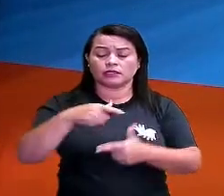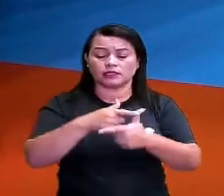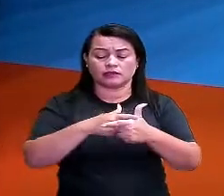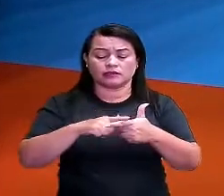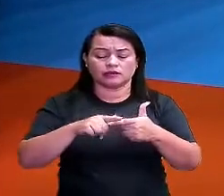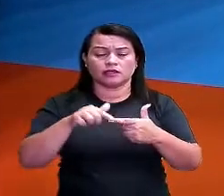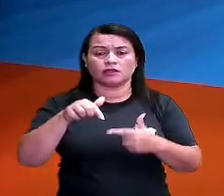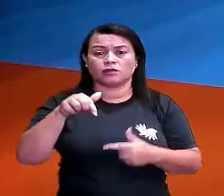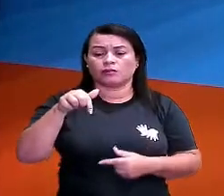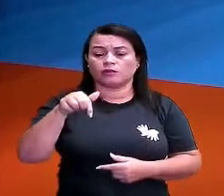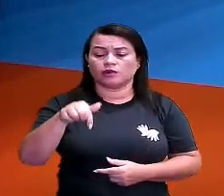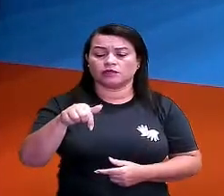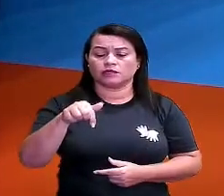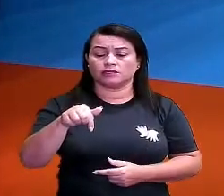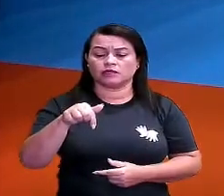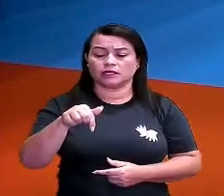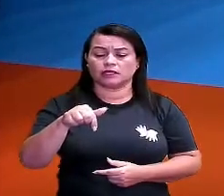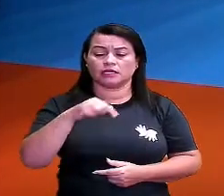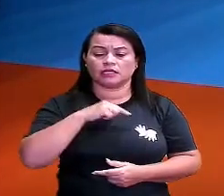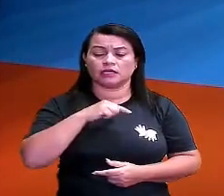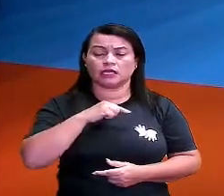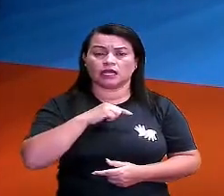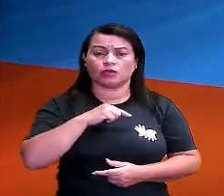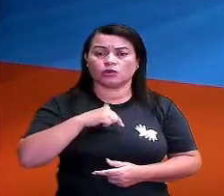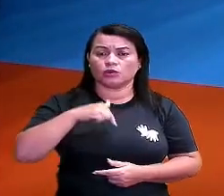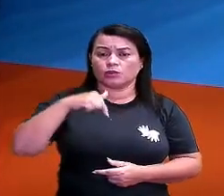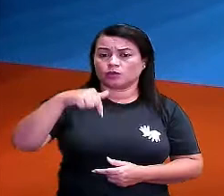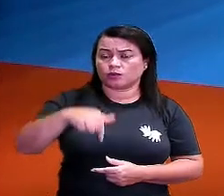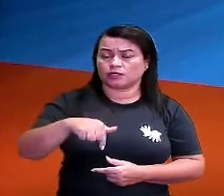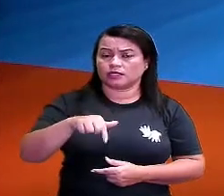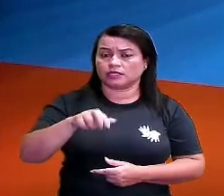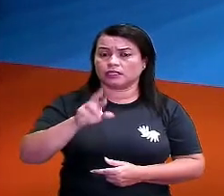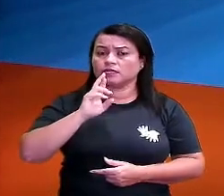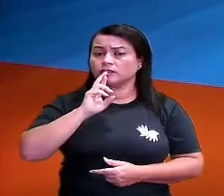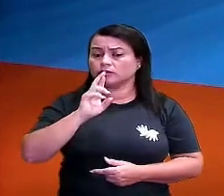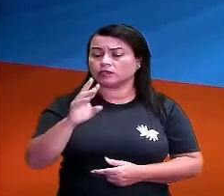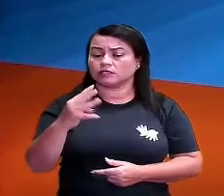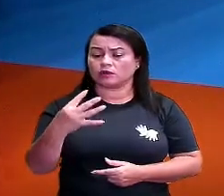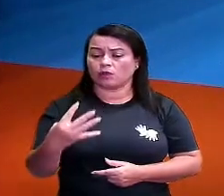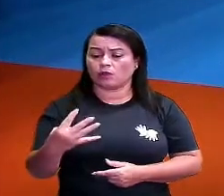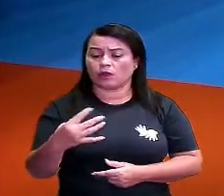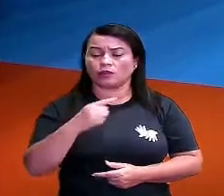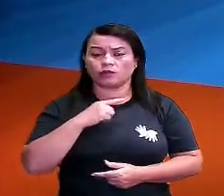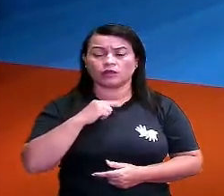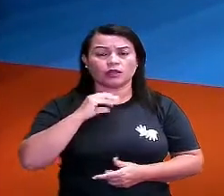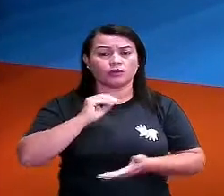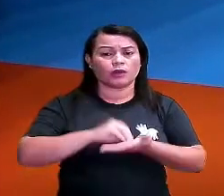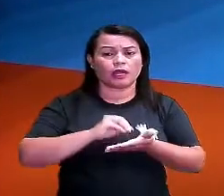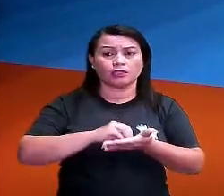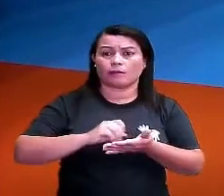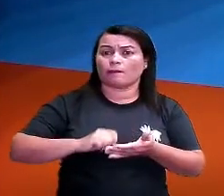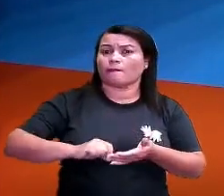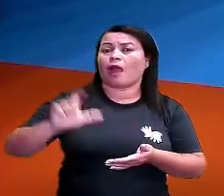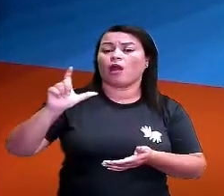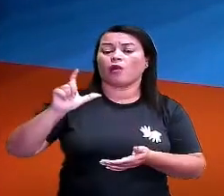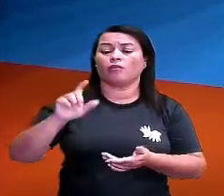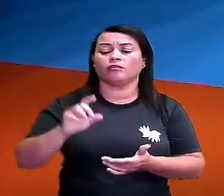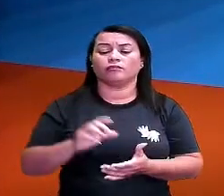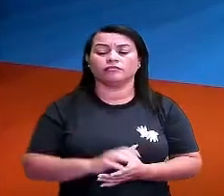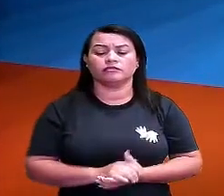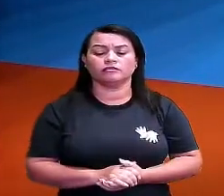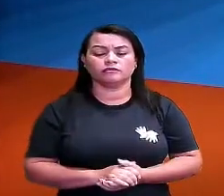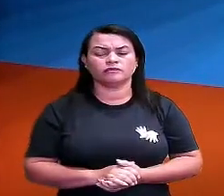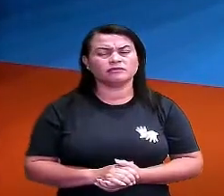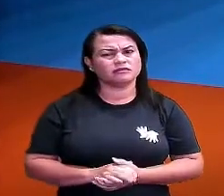por 7, resulta um quociente 4. E o resto, o maior possível.